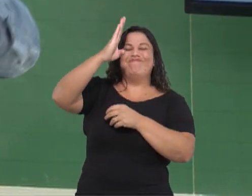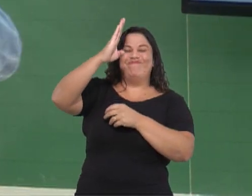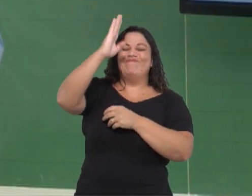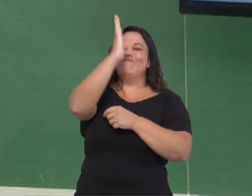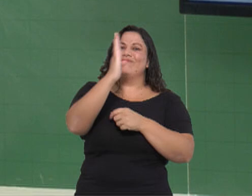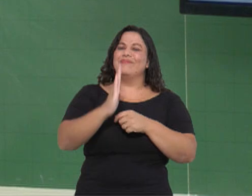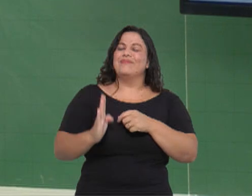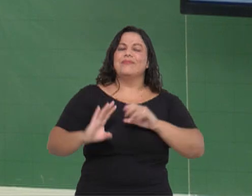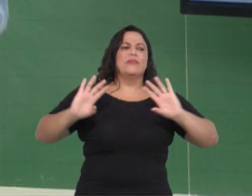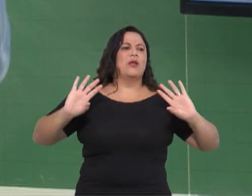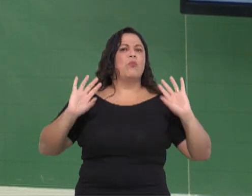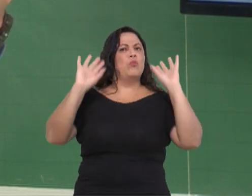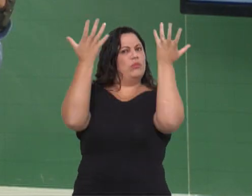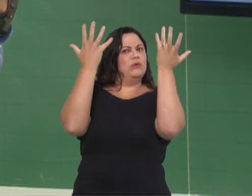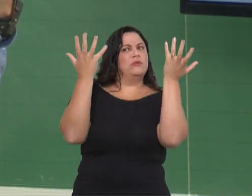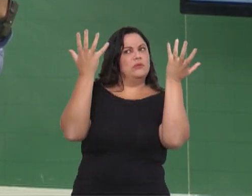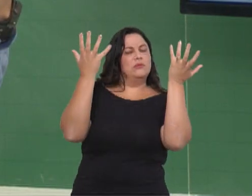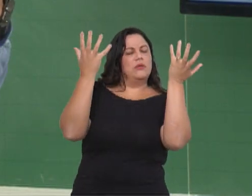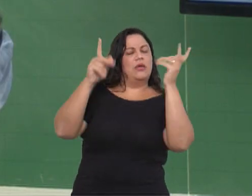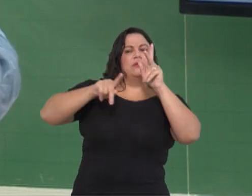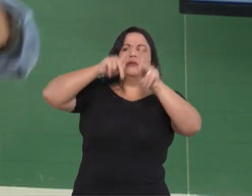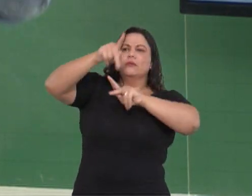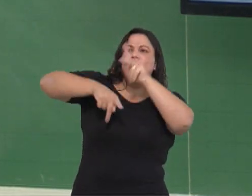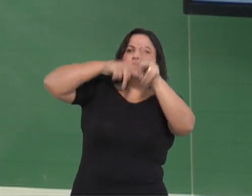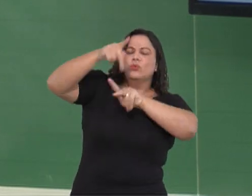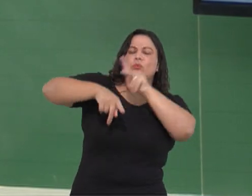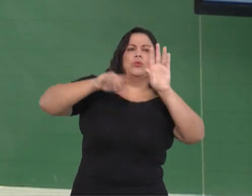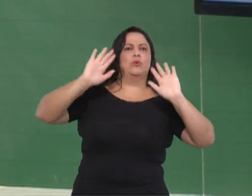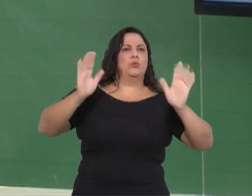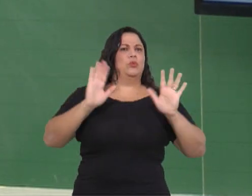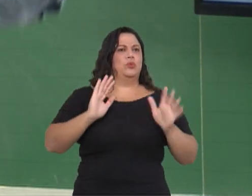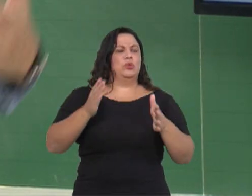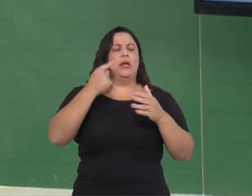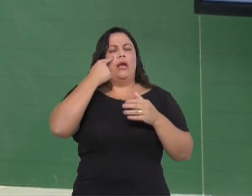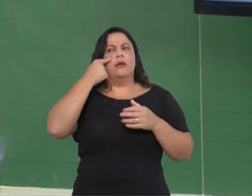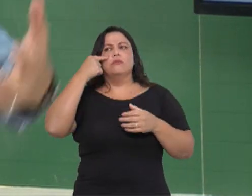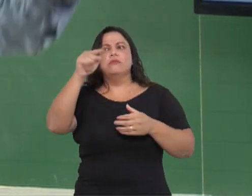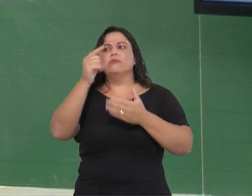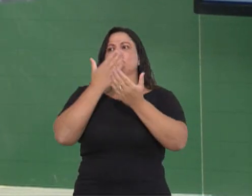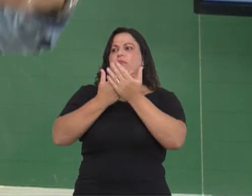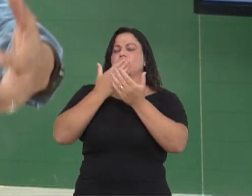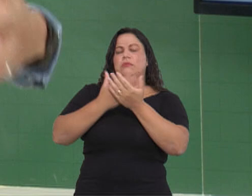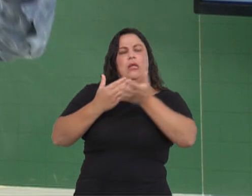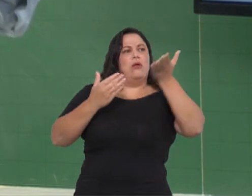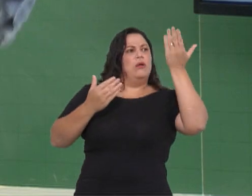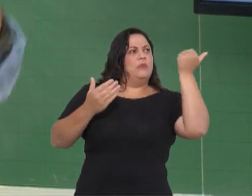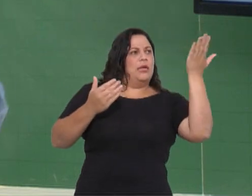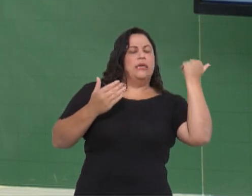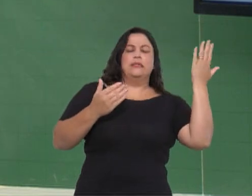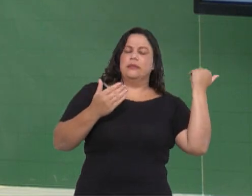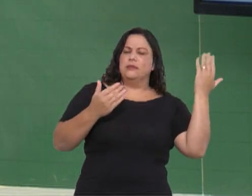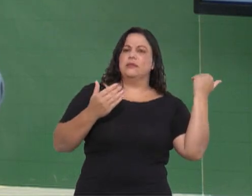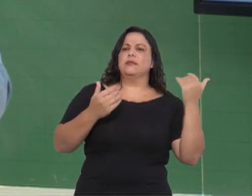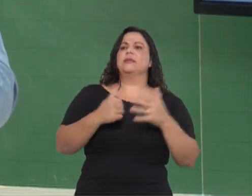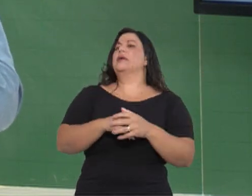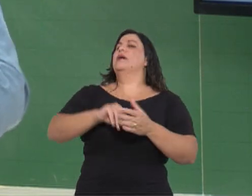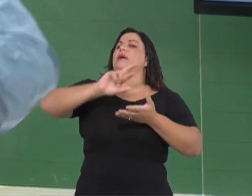muitas festas populares, como vimos na aula passada, que têm influência portuguesa, lusitana ou